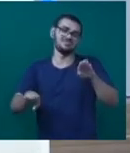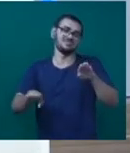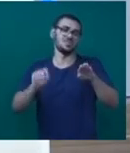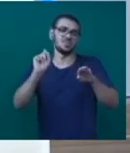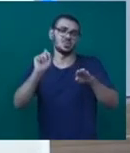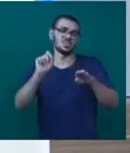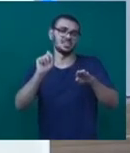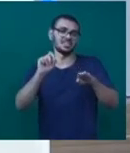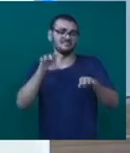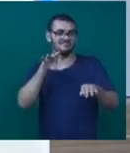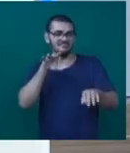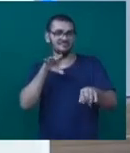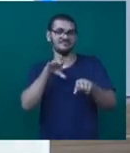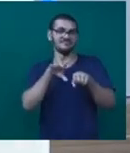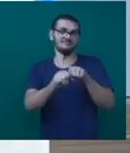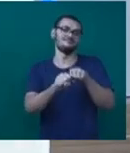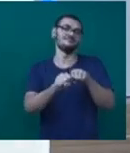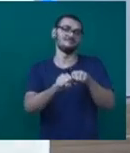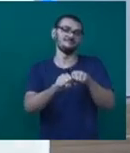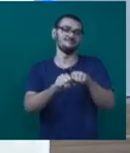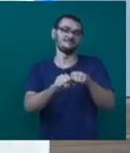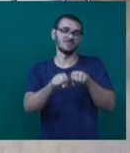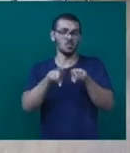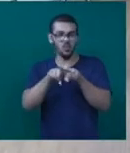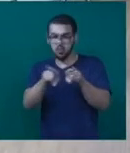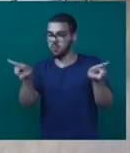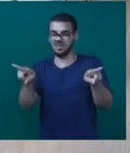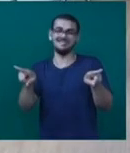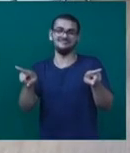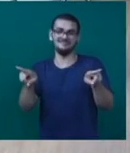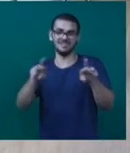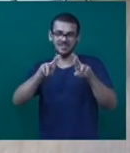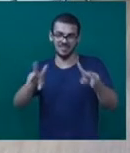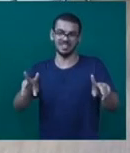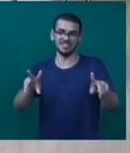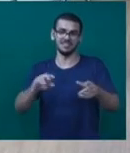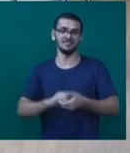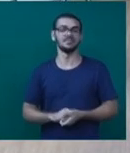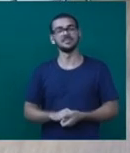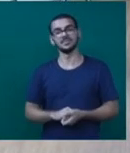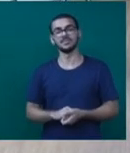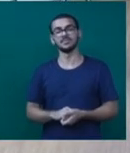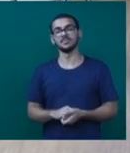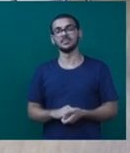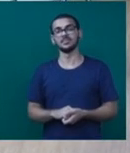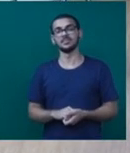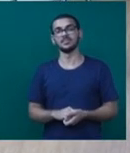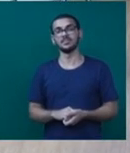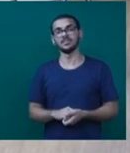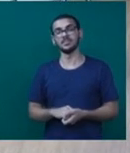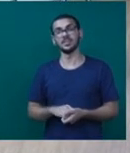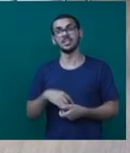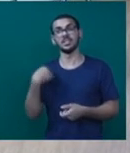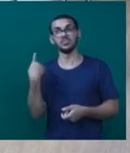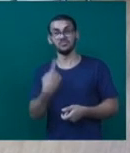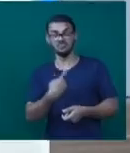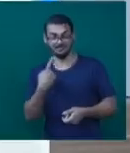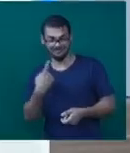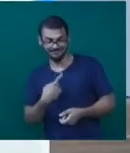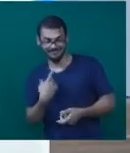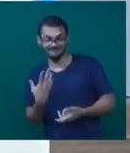ele está se formando em instituição de ensino. A gente,